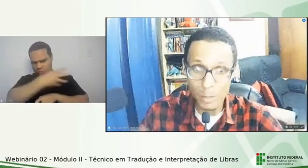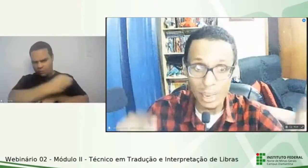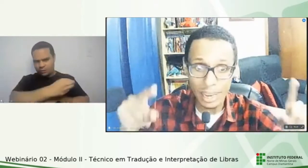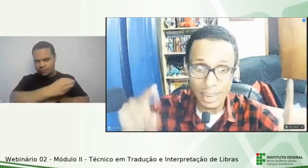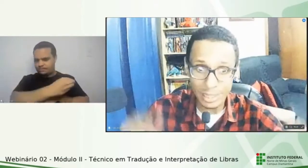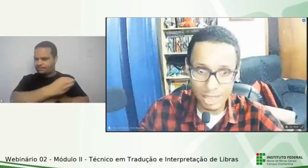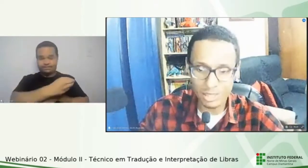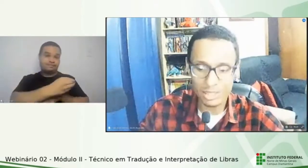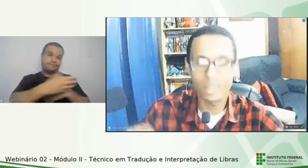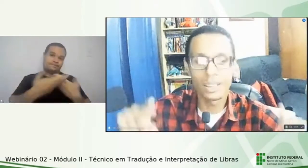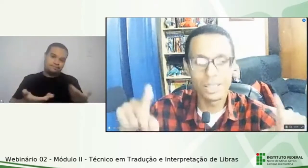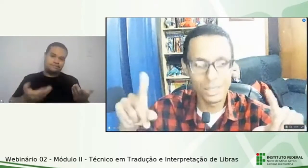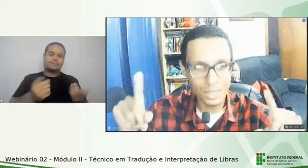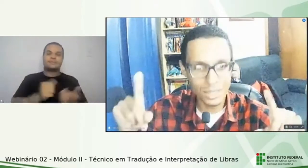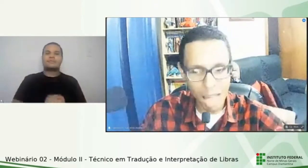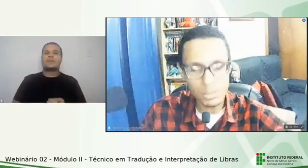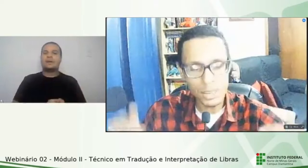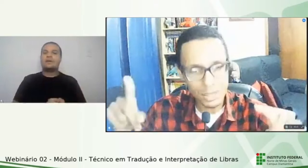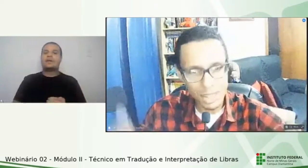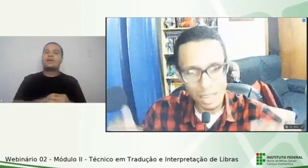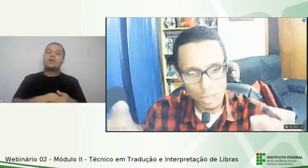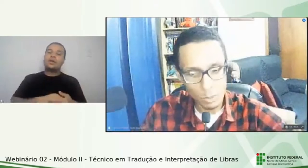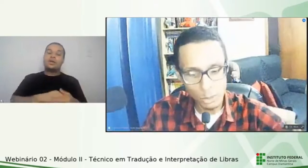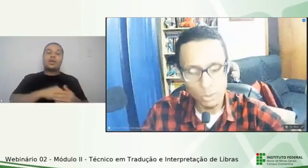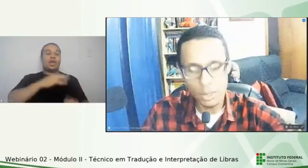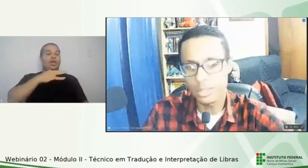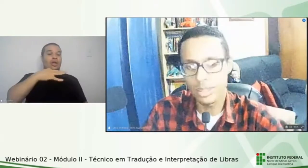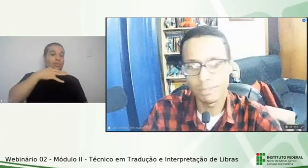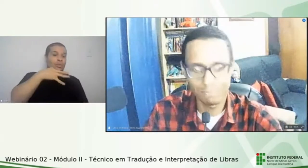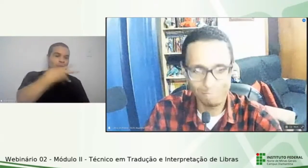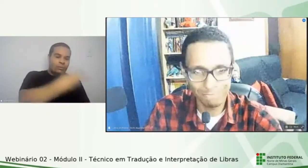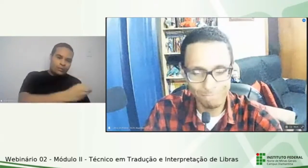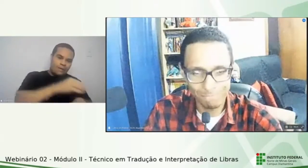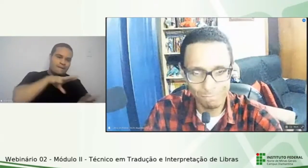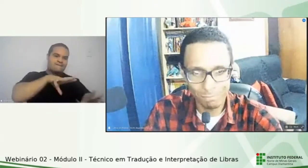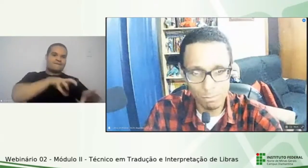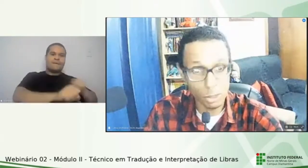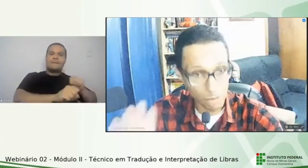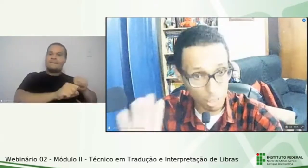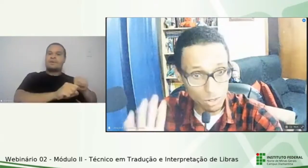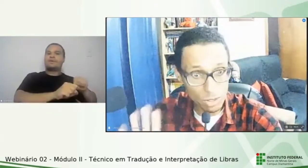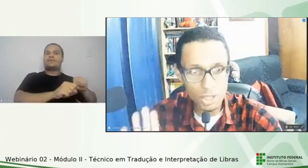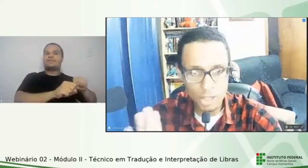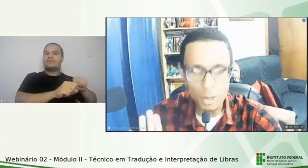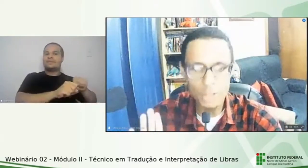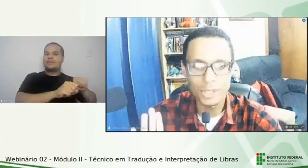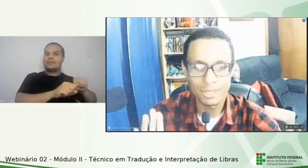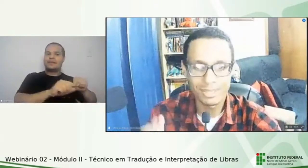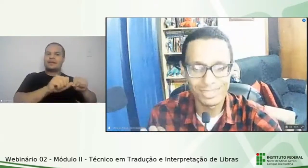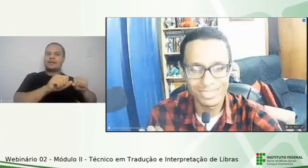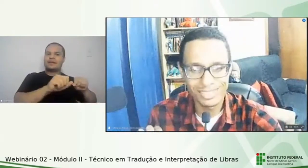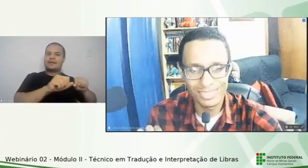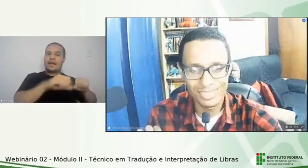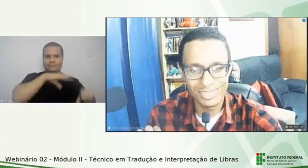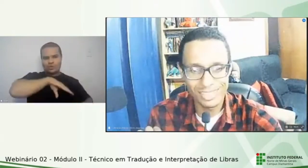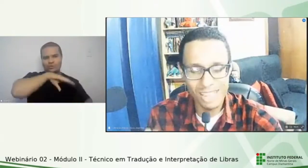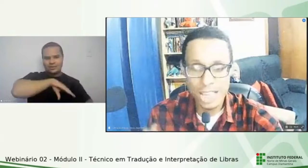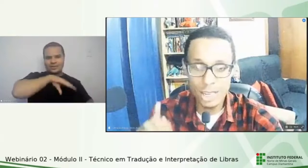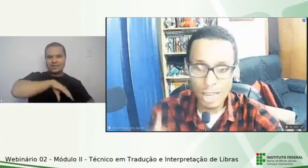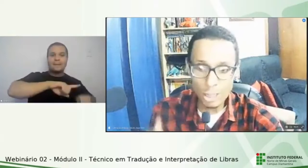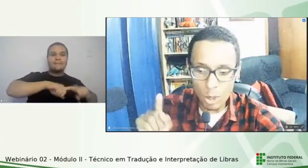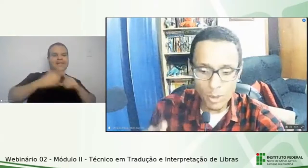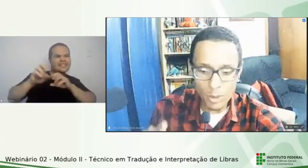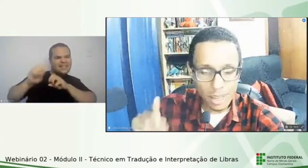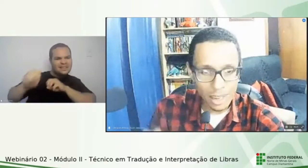formado em letras sabe ensinar a língua portuguesa. Pelo menos nos dias de hoje.